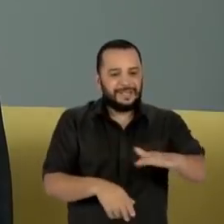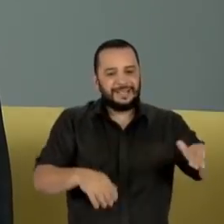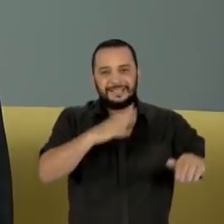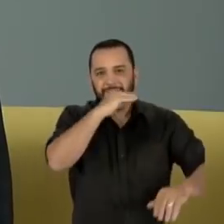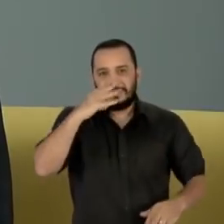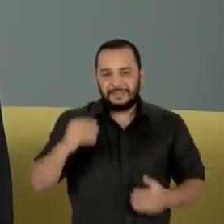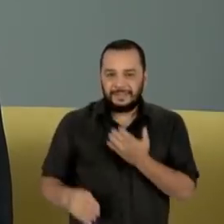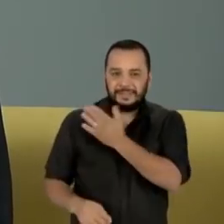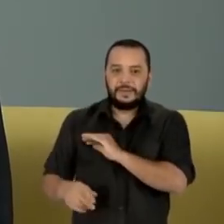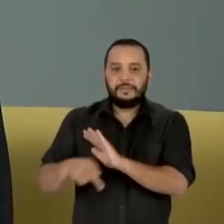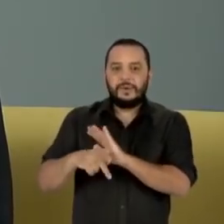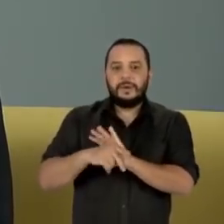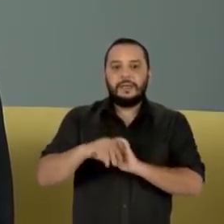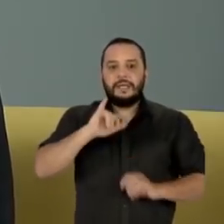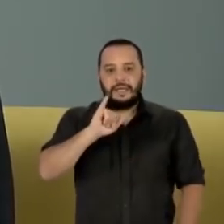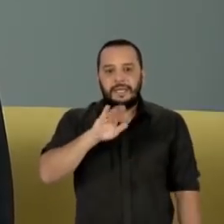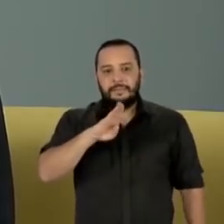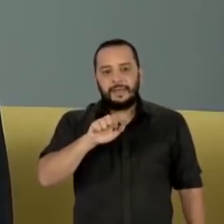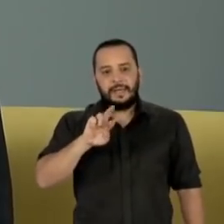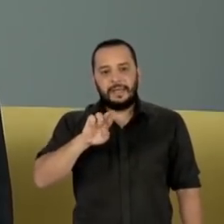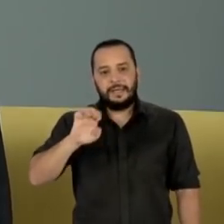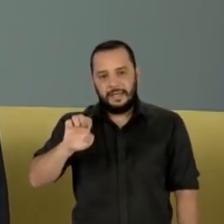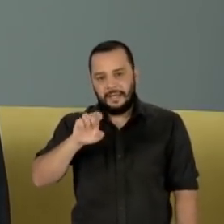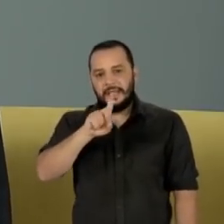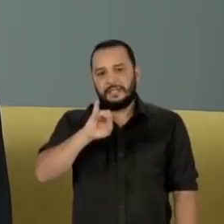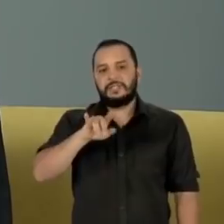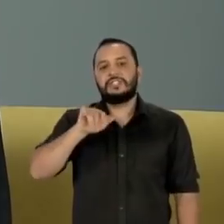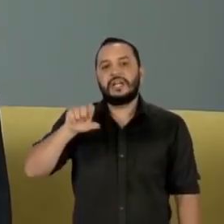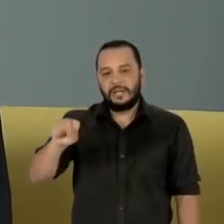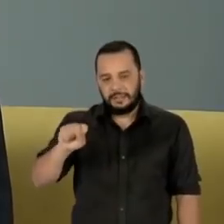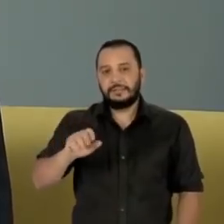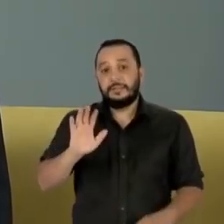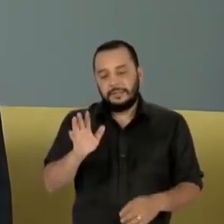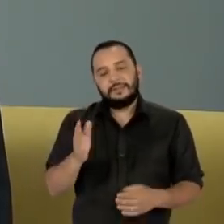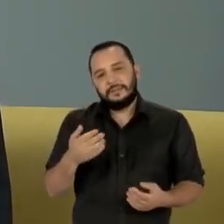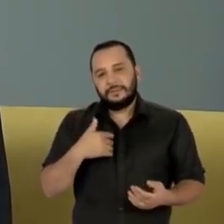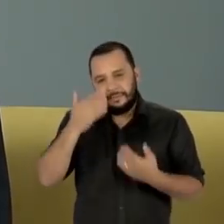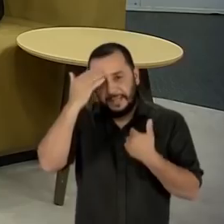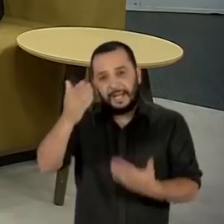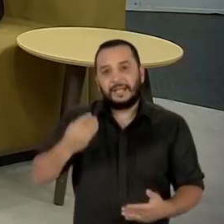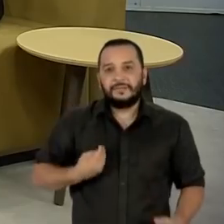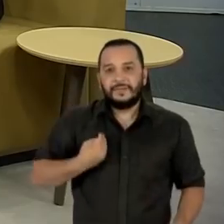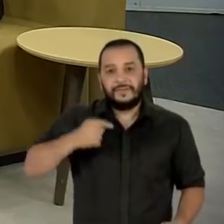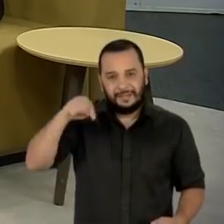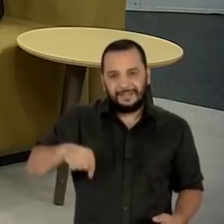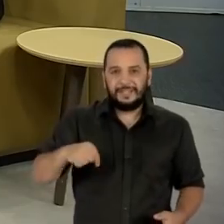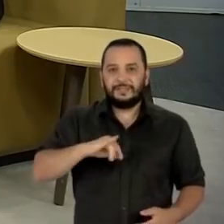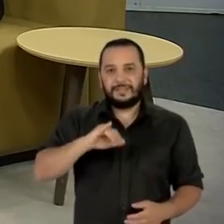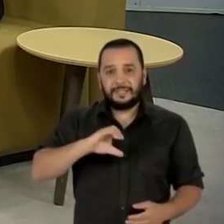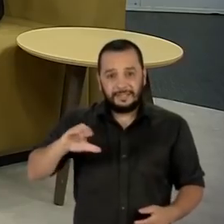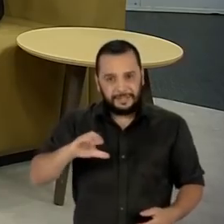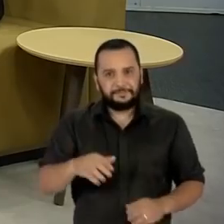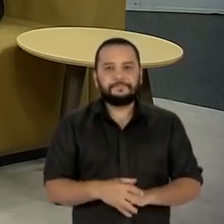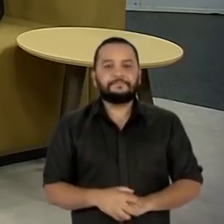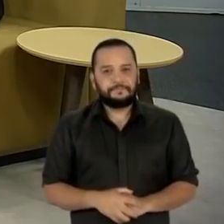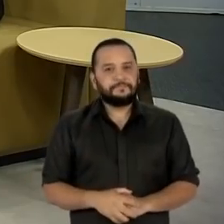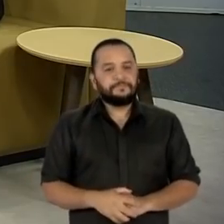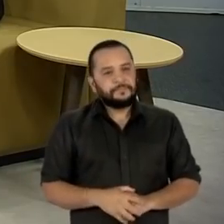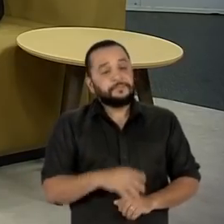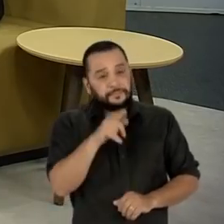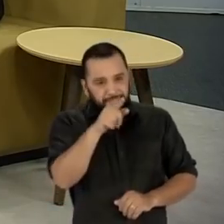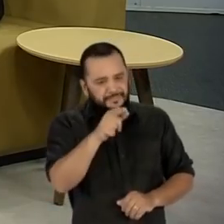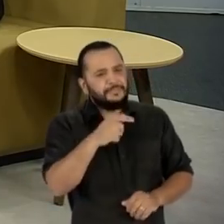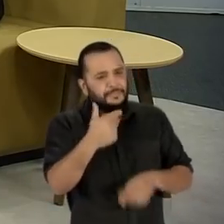e de dias irei botar de botar aqui outra ser um a função com a gente viu aí na reportagem